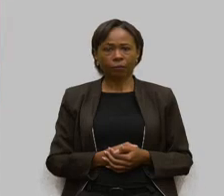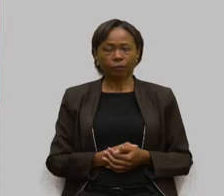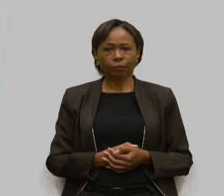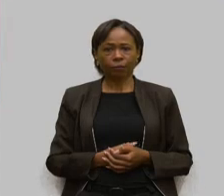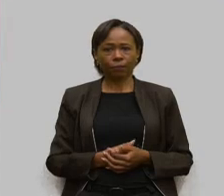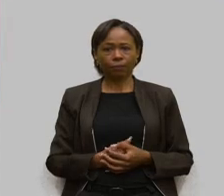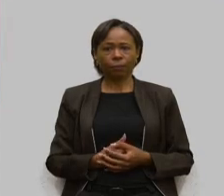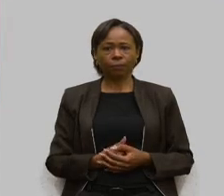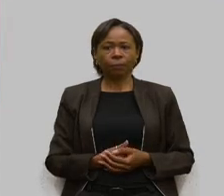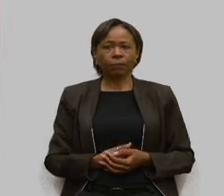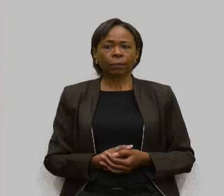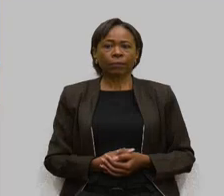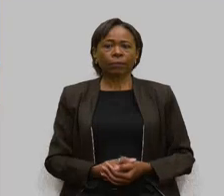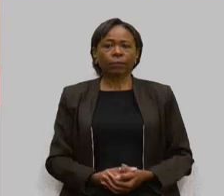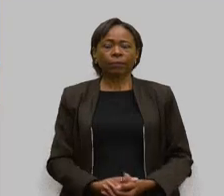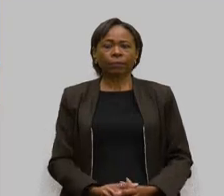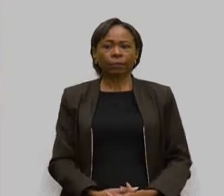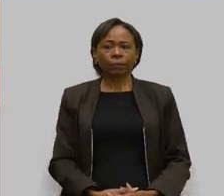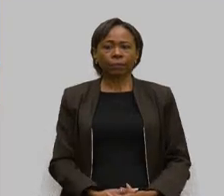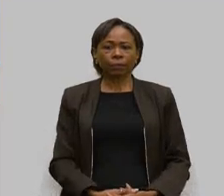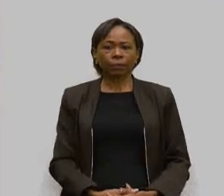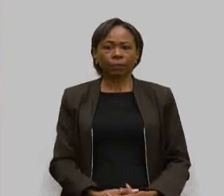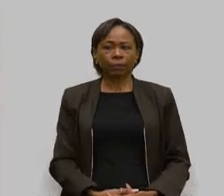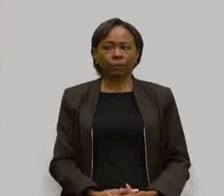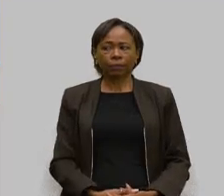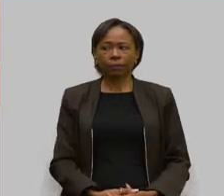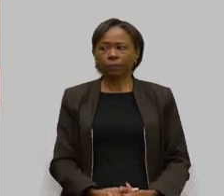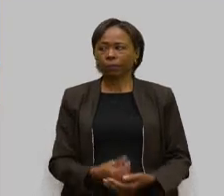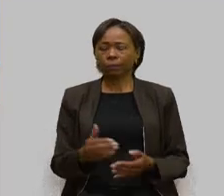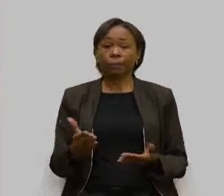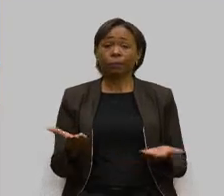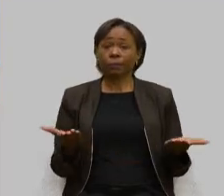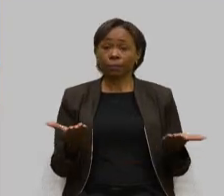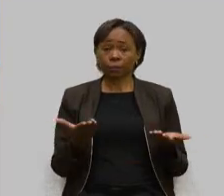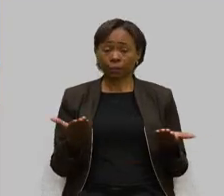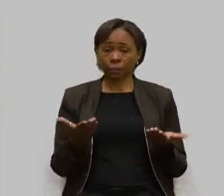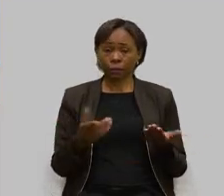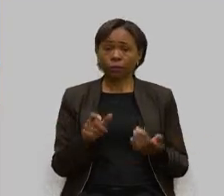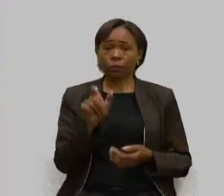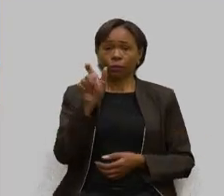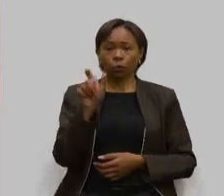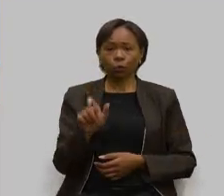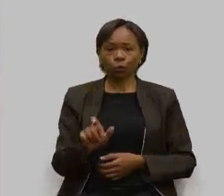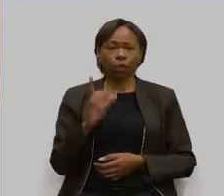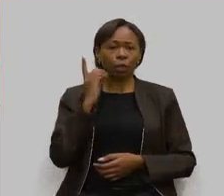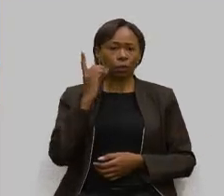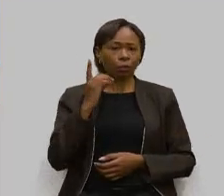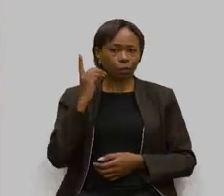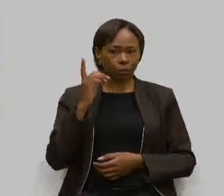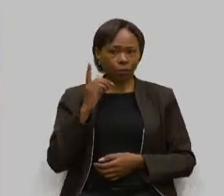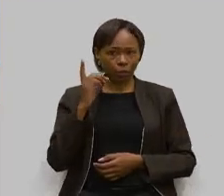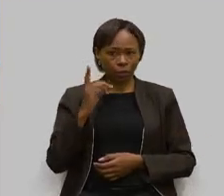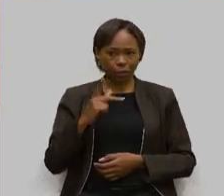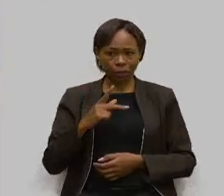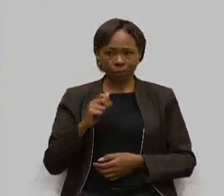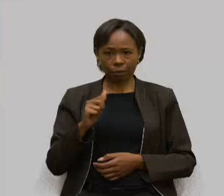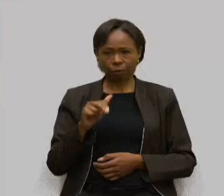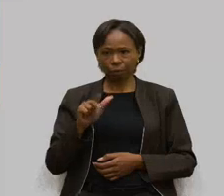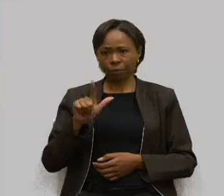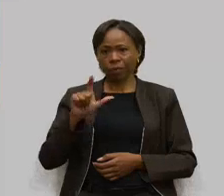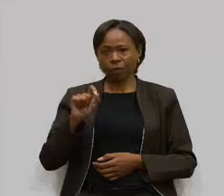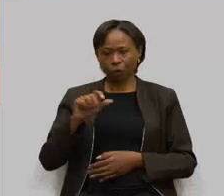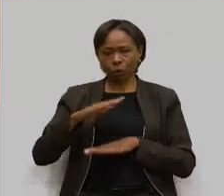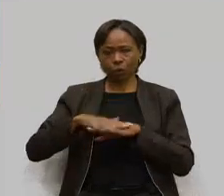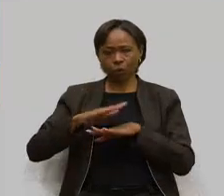diretora parabéns eu passo a palavra para o deputado Dr Paulo autor do requerimento que